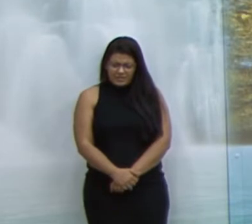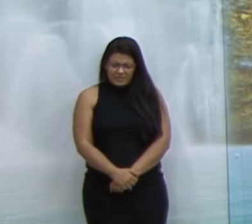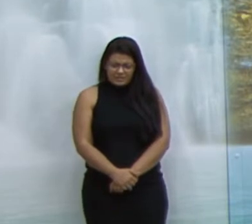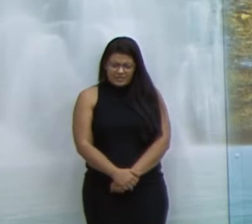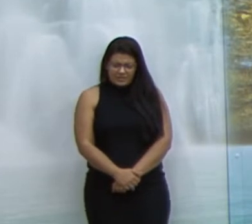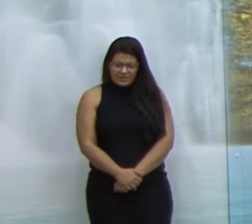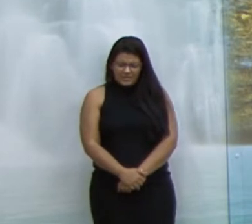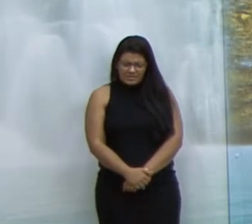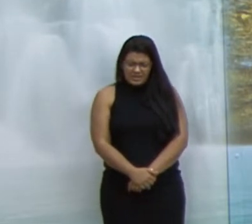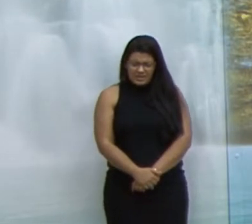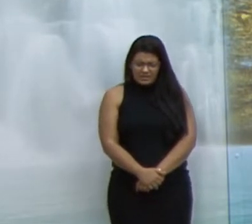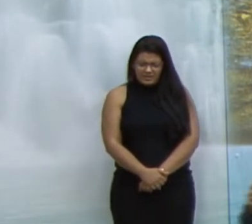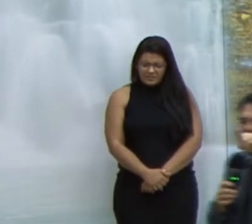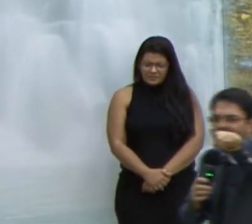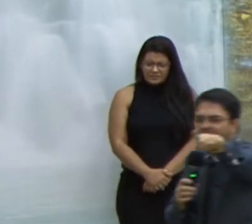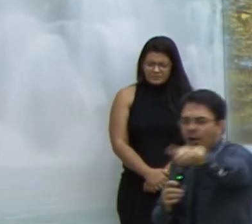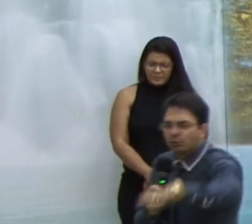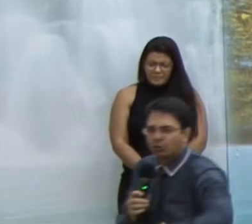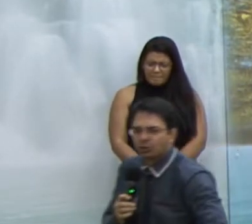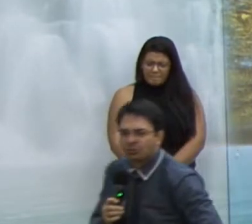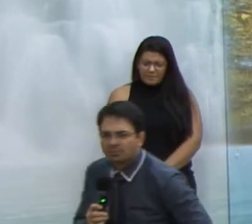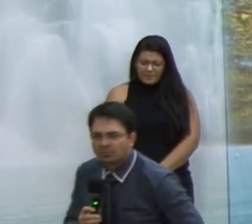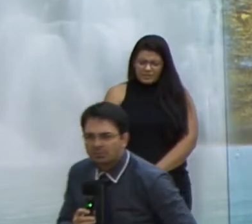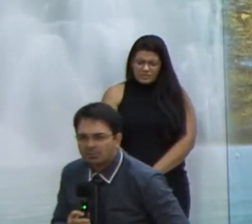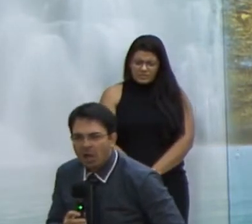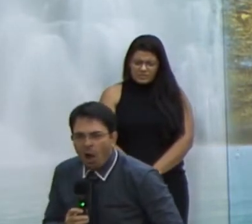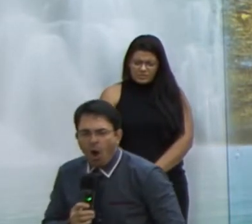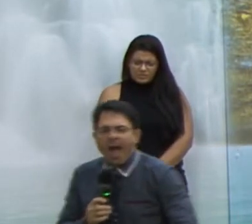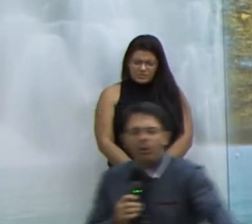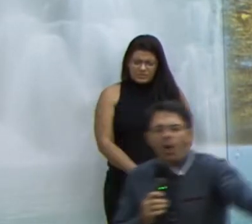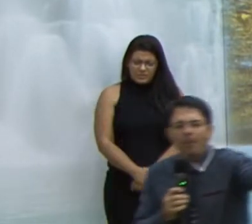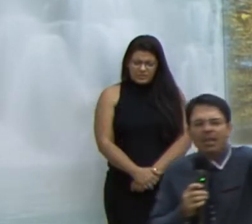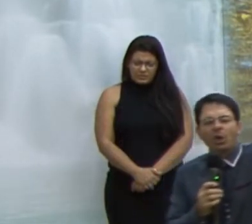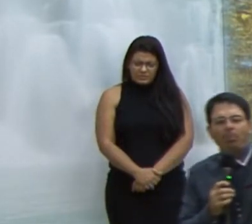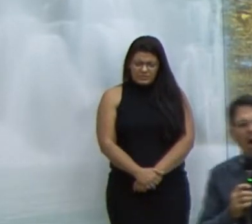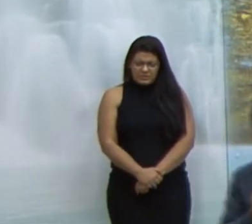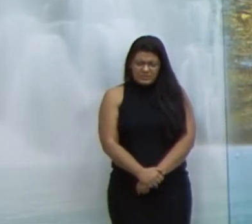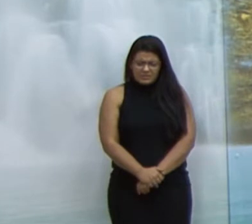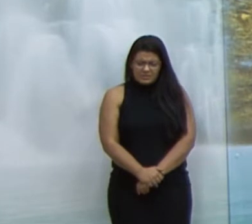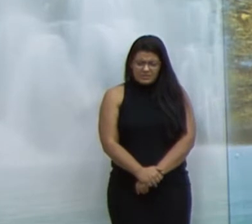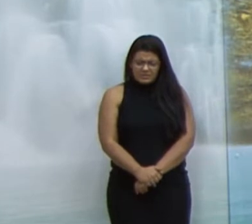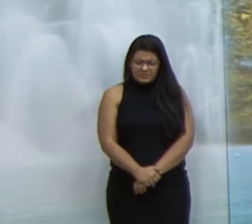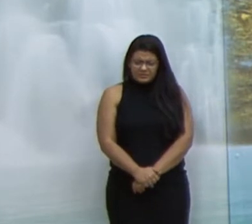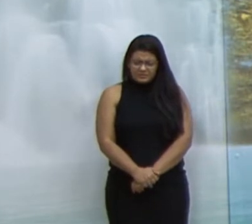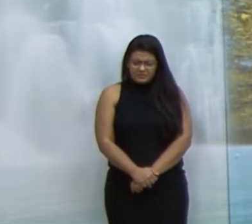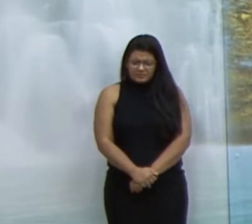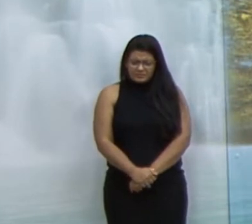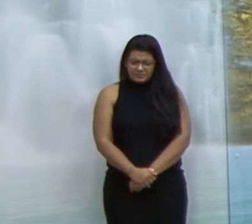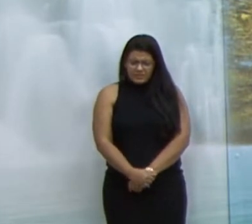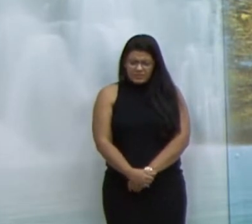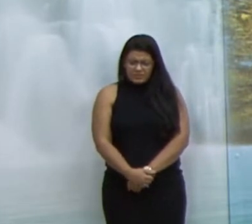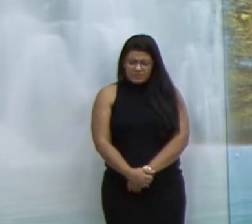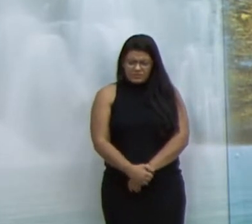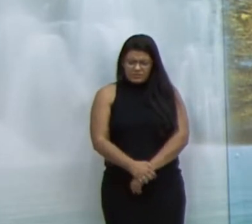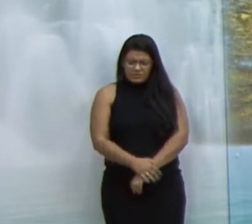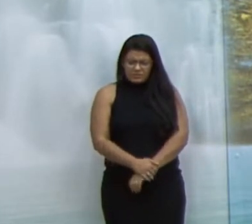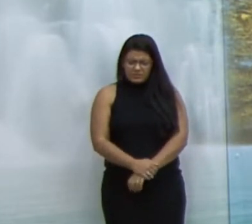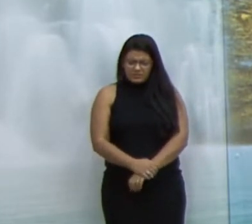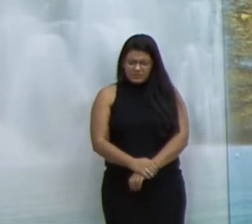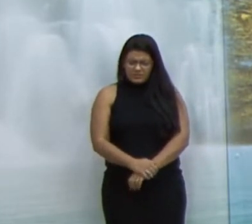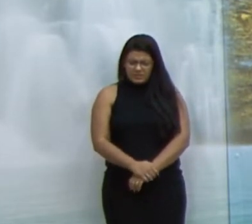Porque quem não reconhece não dá glória a Deus. Ou é comido por bicho ou vai comer capim.